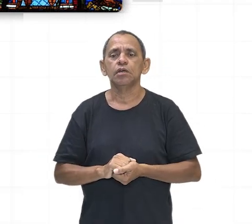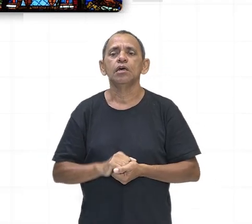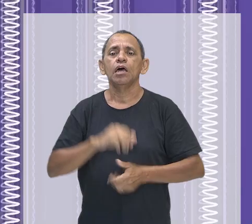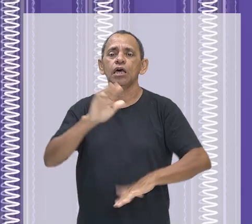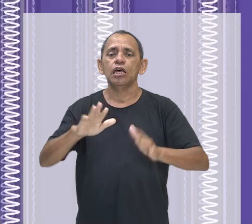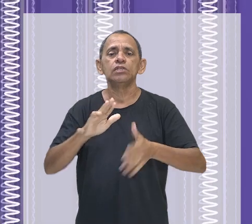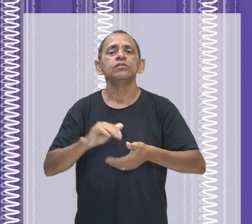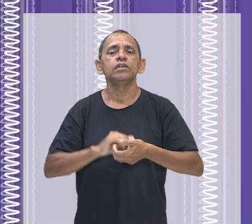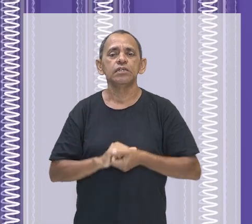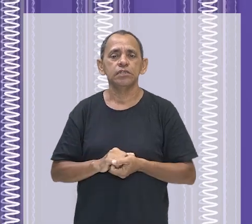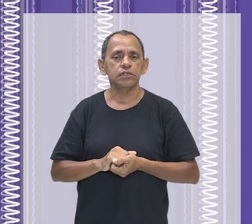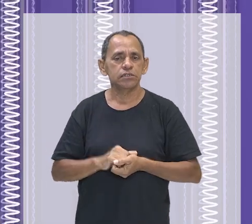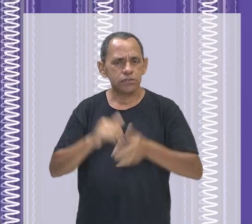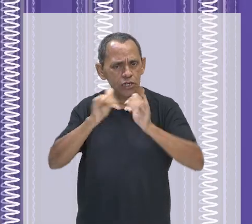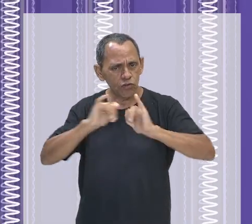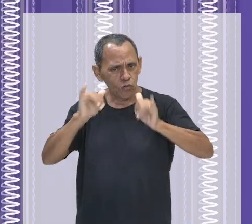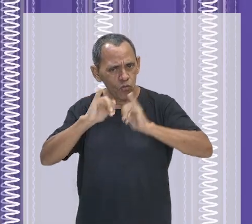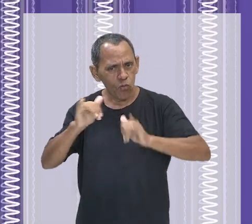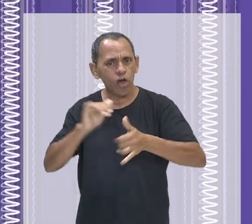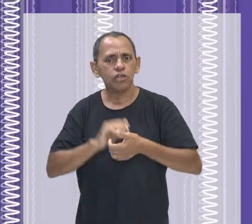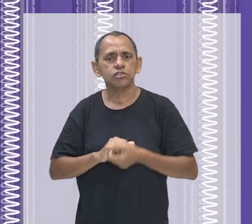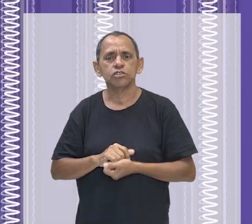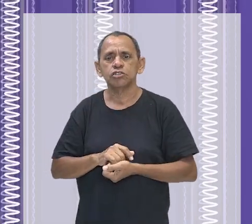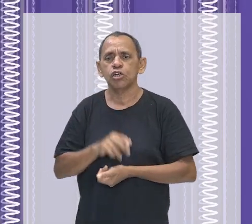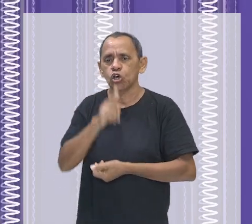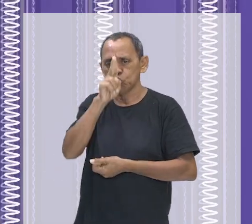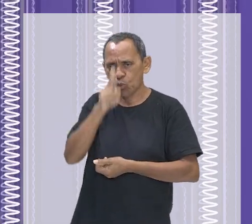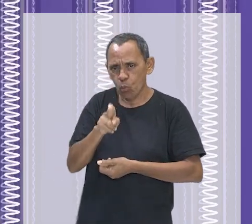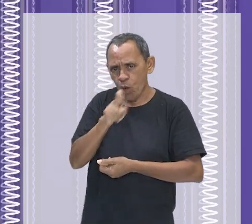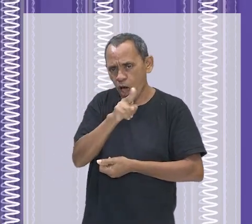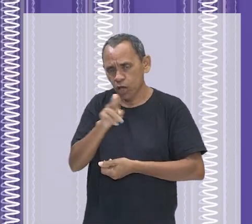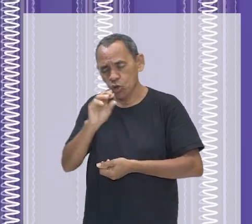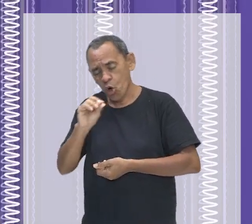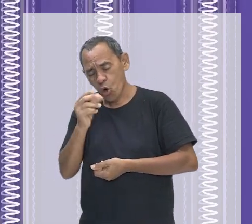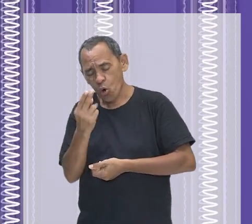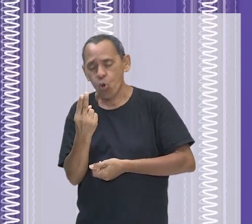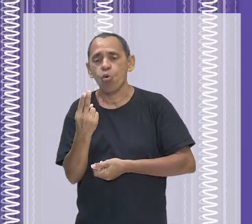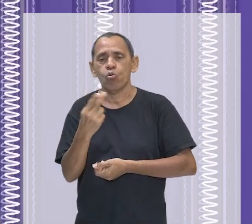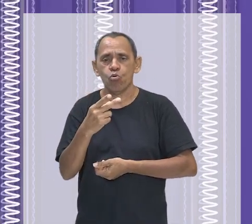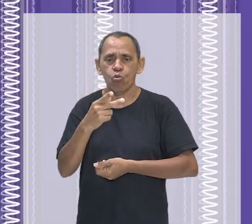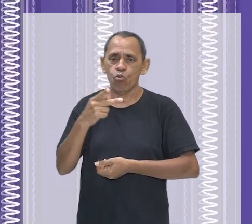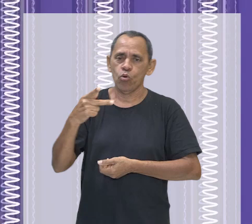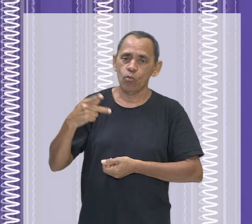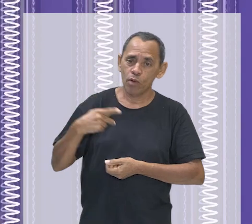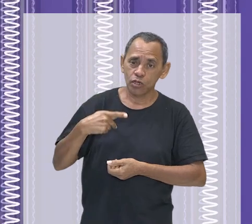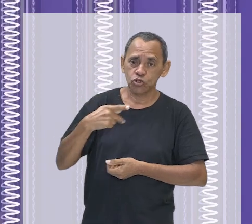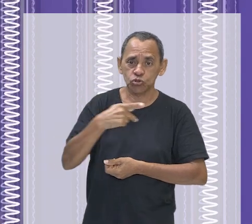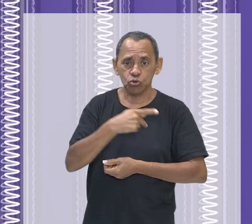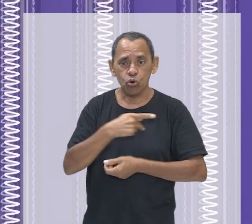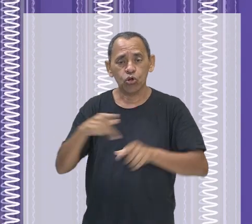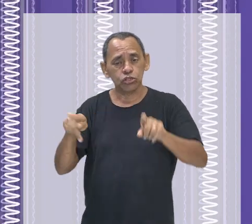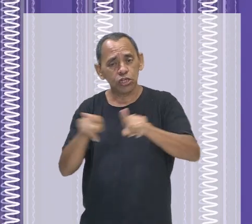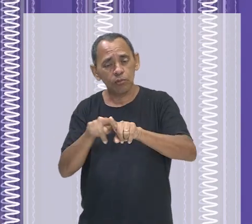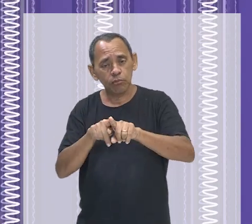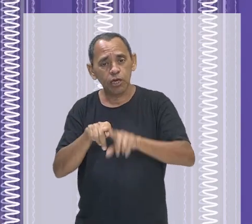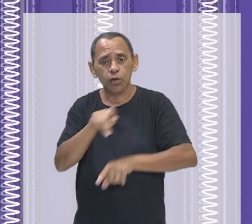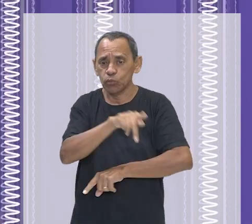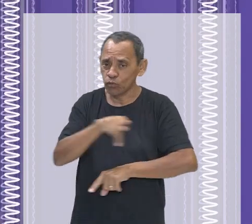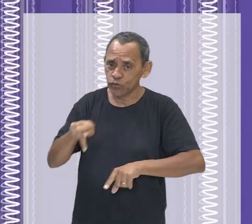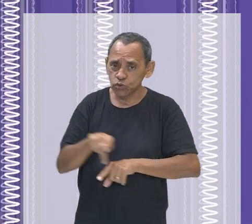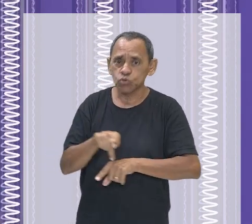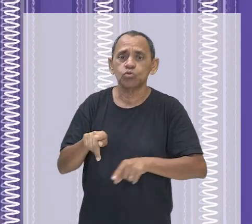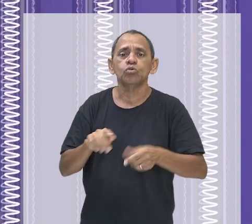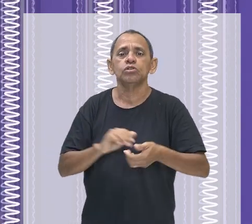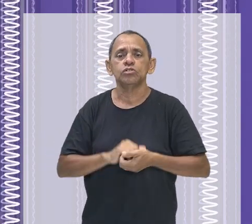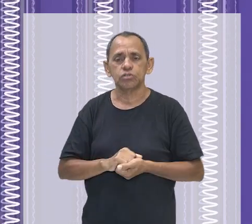do pastor, a mensagem até mesmo do professor, né? E a gente acaba abraçando contravalores na